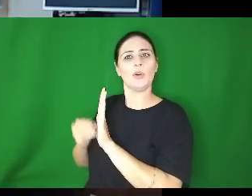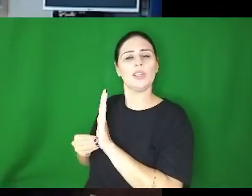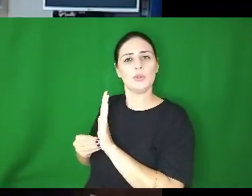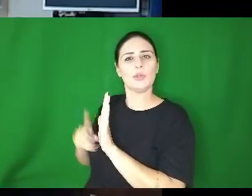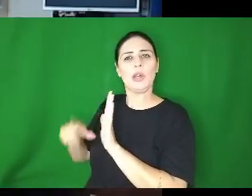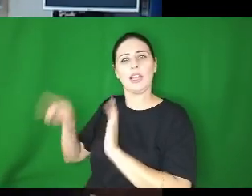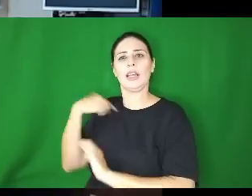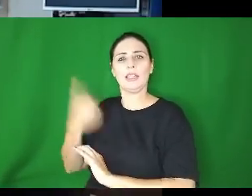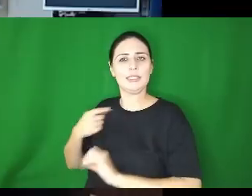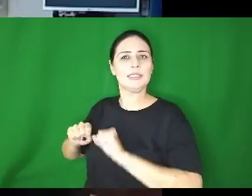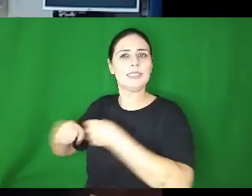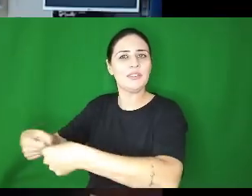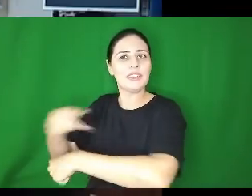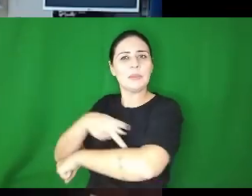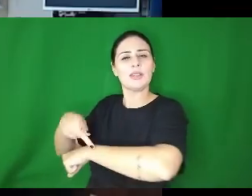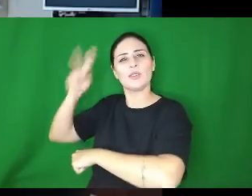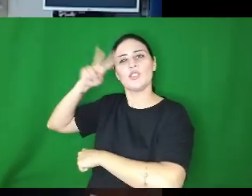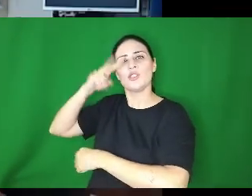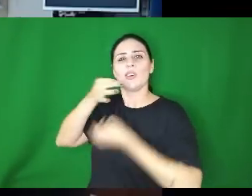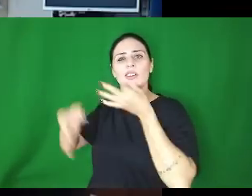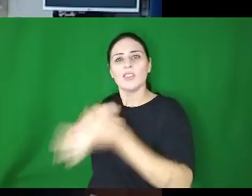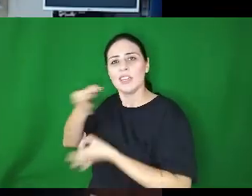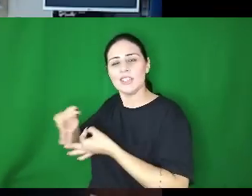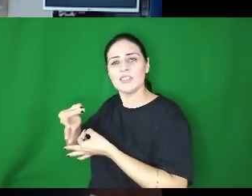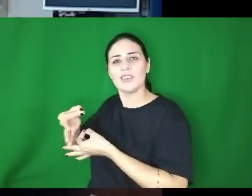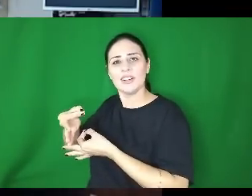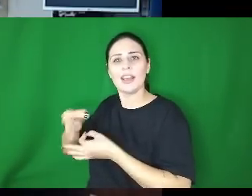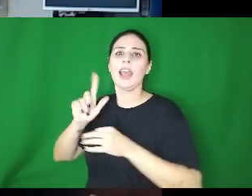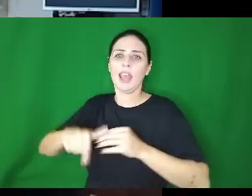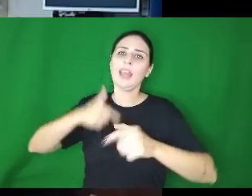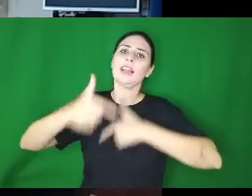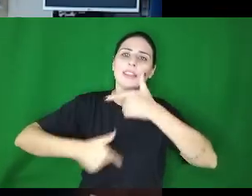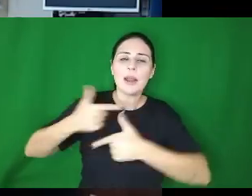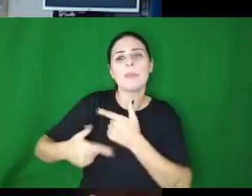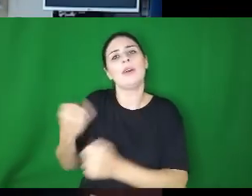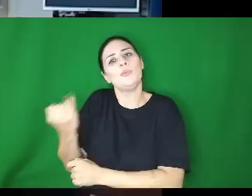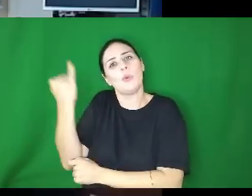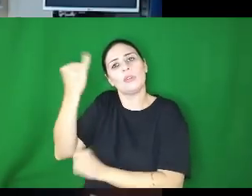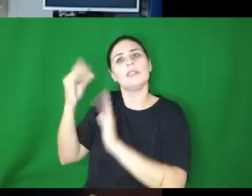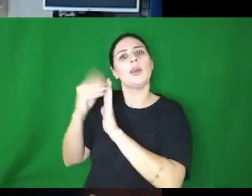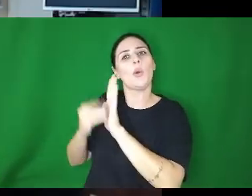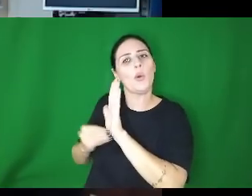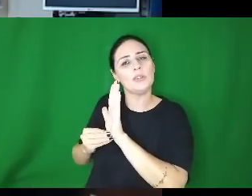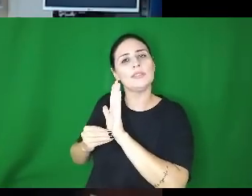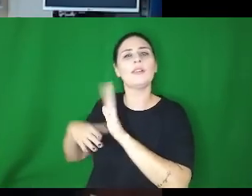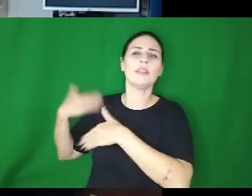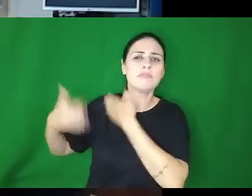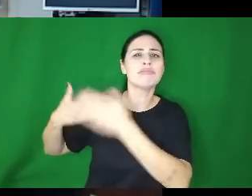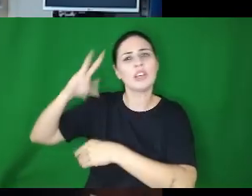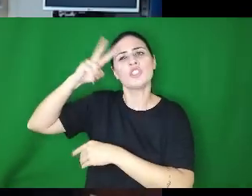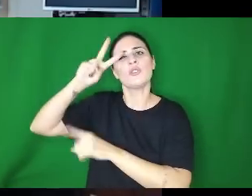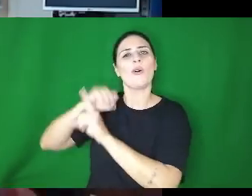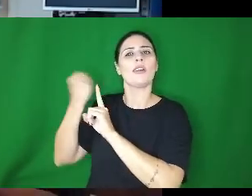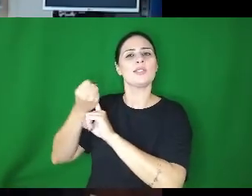produzir desigualdade entre as aprendizagens dos nossos estudantes? Como que a gente lida com essa ambiguidade do universo